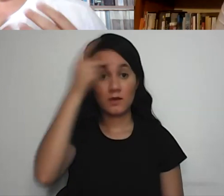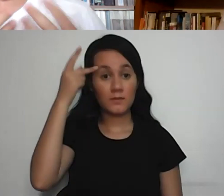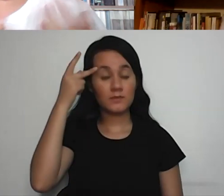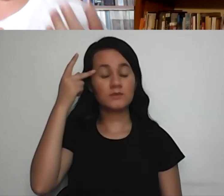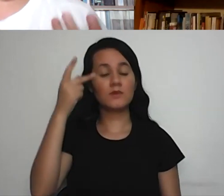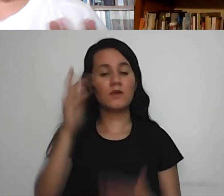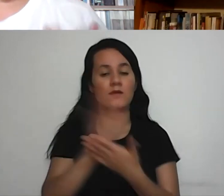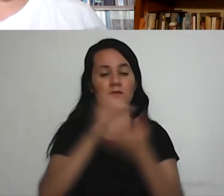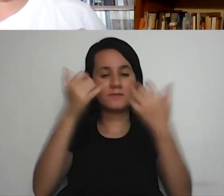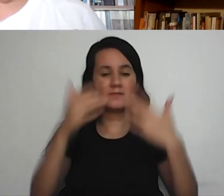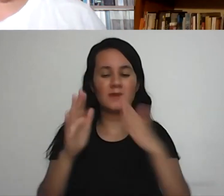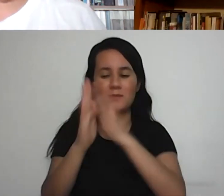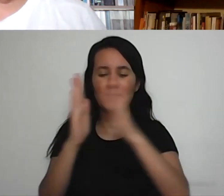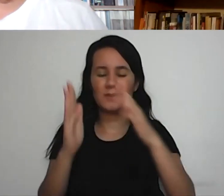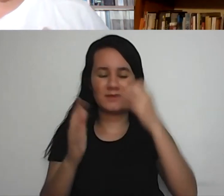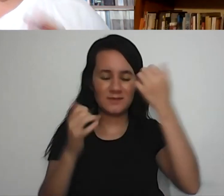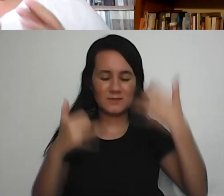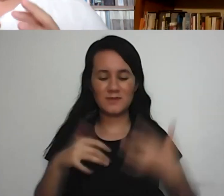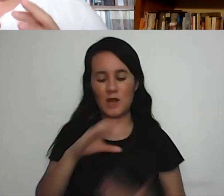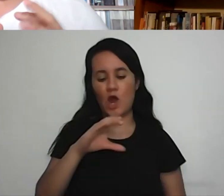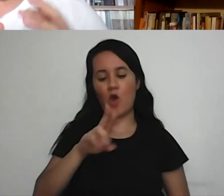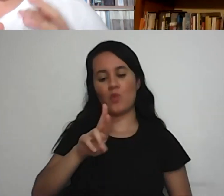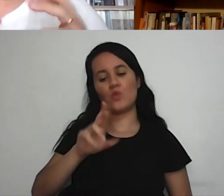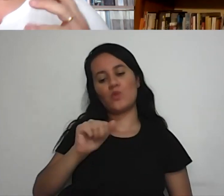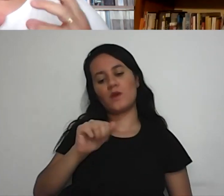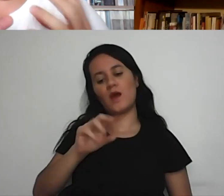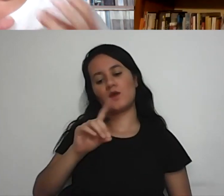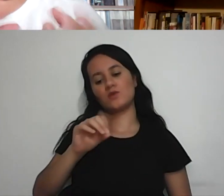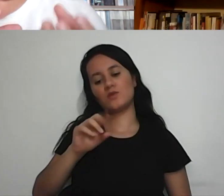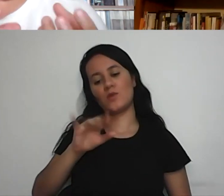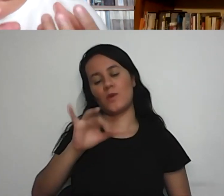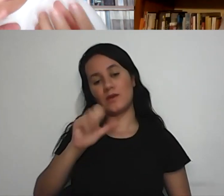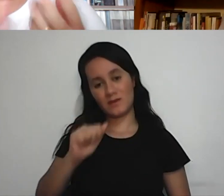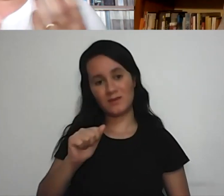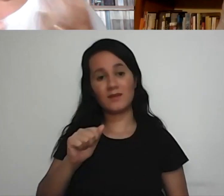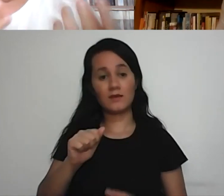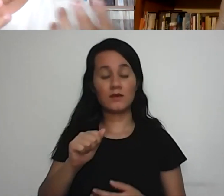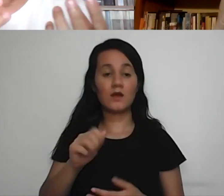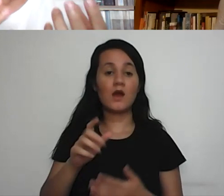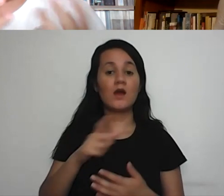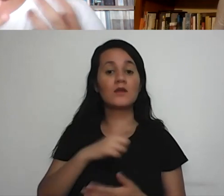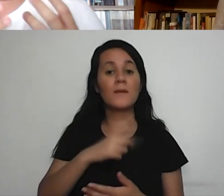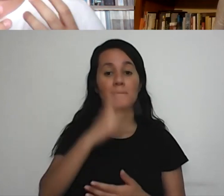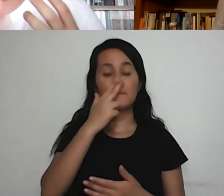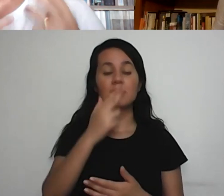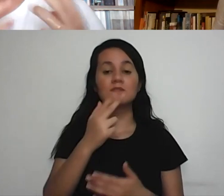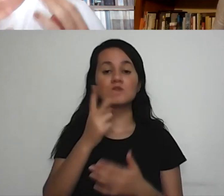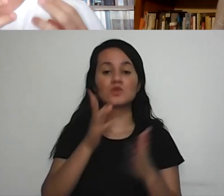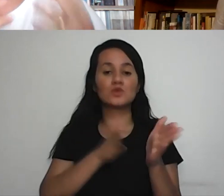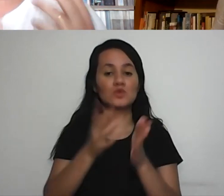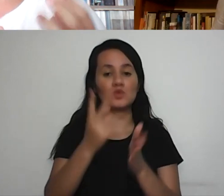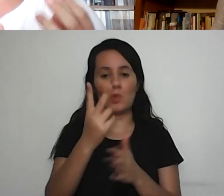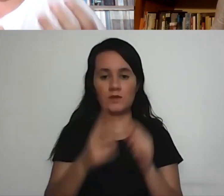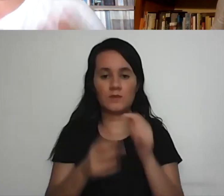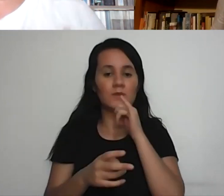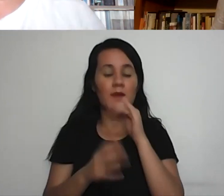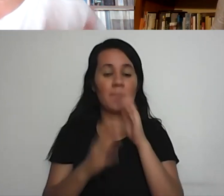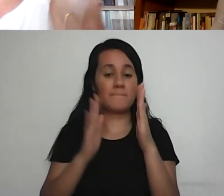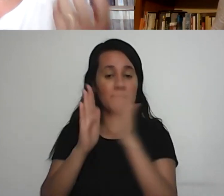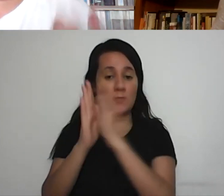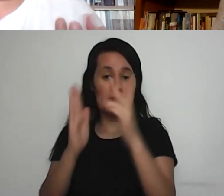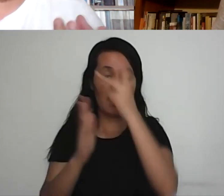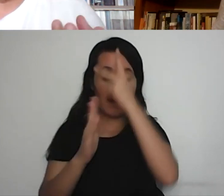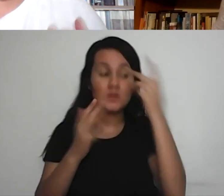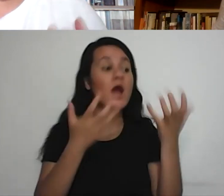quando a gente fala em curadoria, nós estamos apontando para uma coisa que é uma via de mão dupla. Em parte, a biblioteca oferece aquilo que as